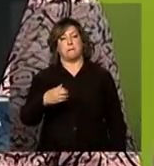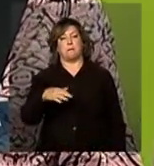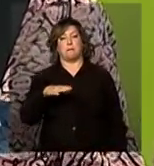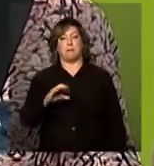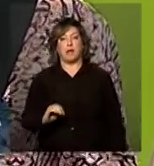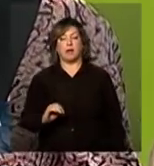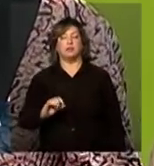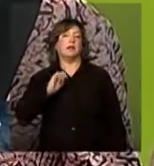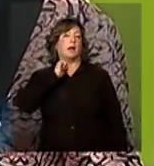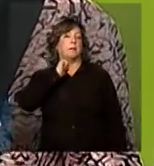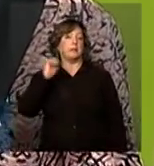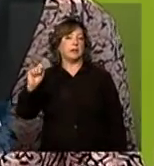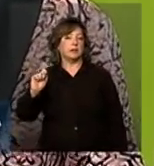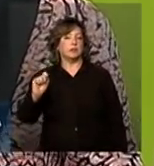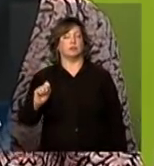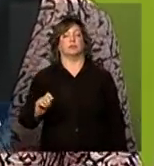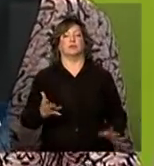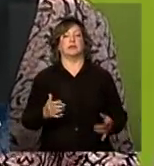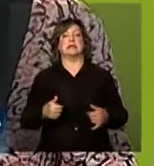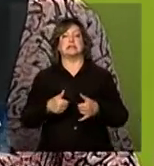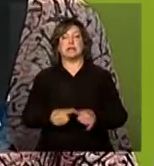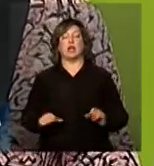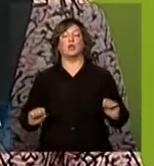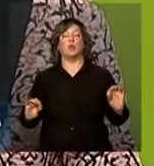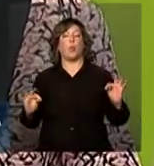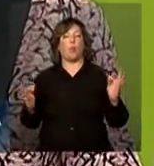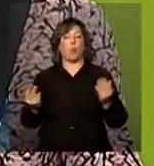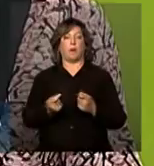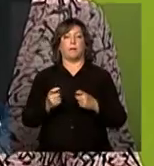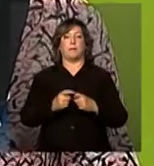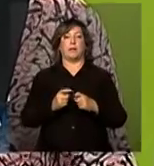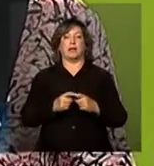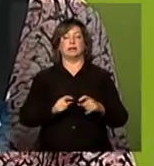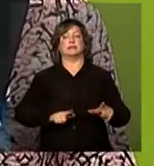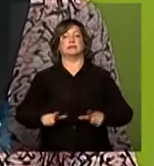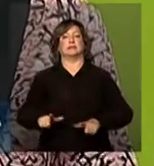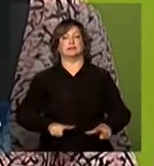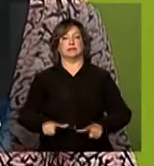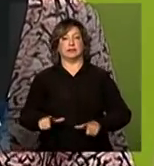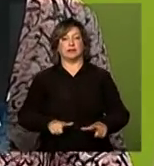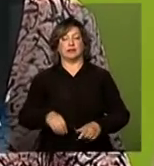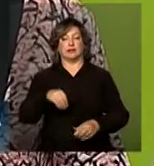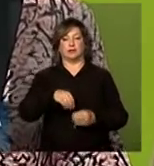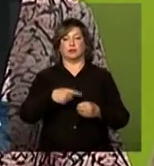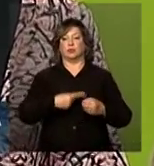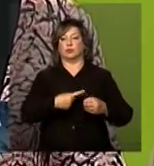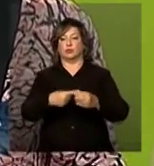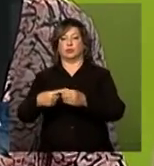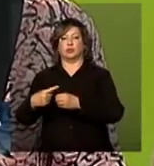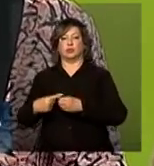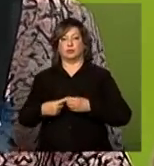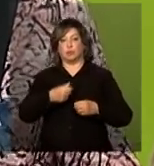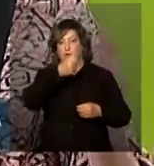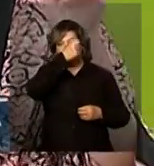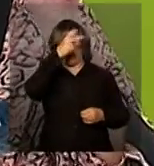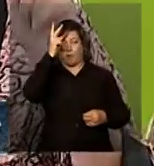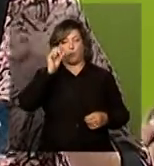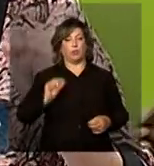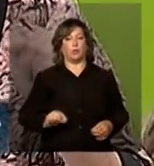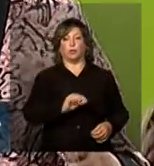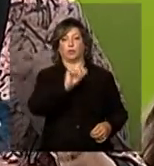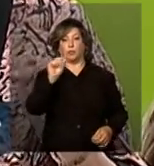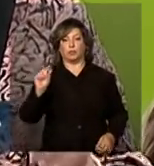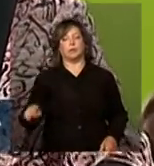Abril estarmos com todos os médicos trabalhando nos respectivos municípios